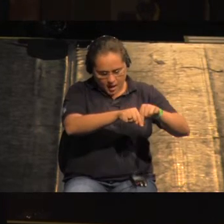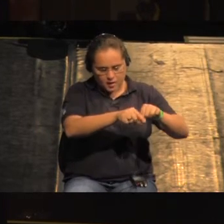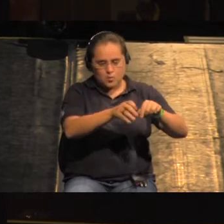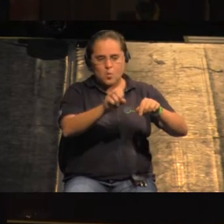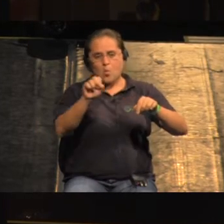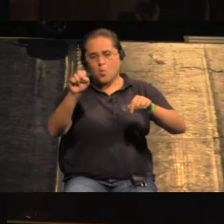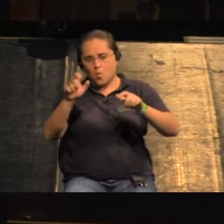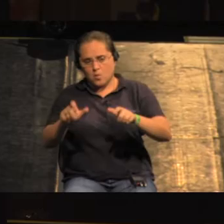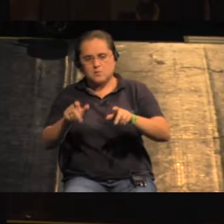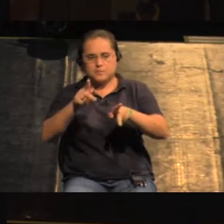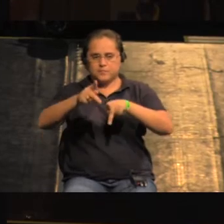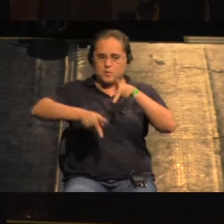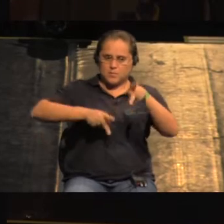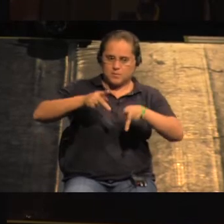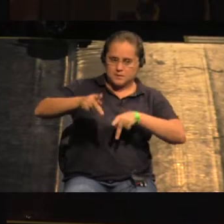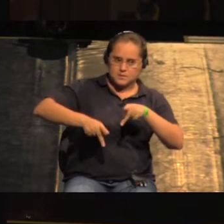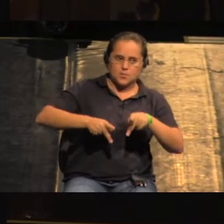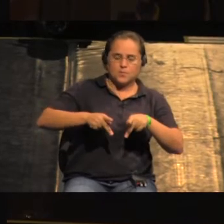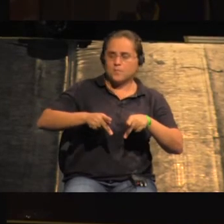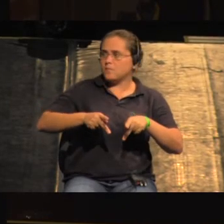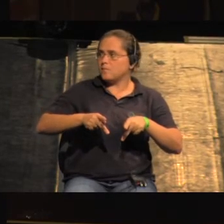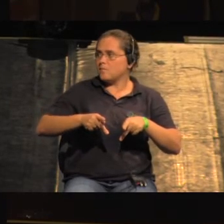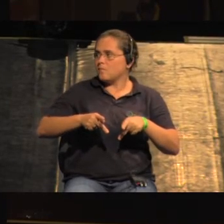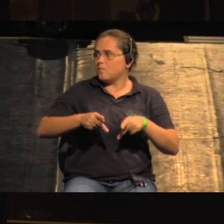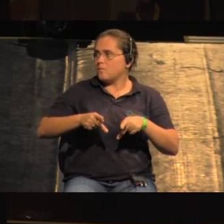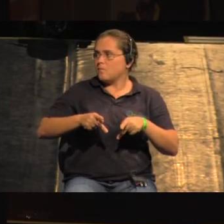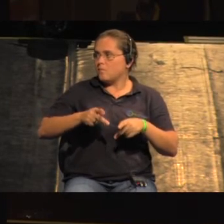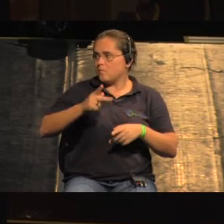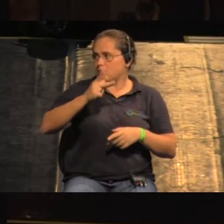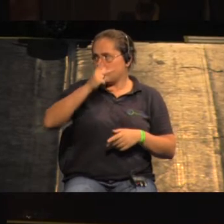do enobrecimento das áreas, onde as populações,